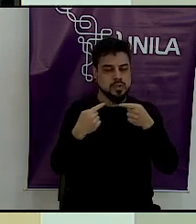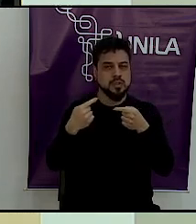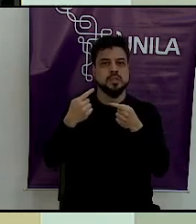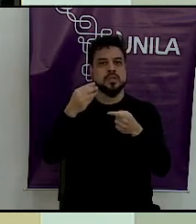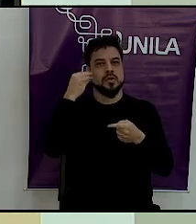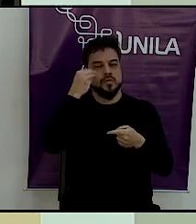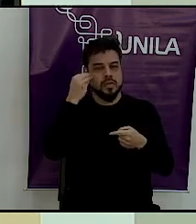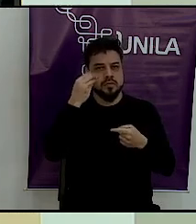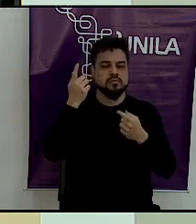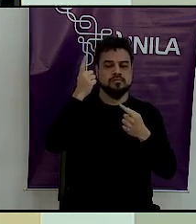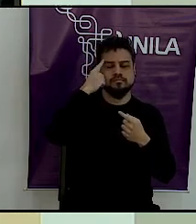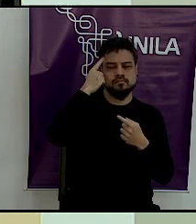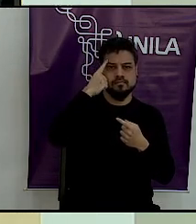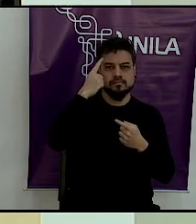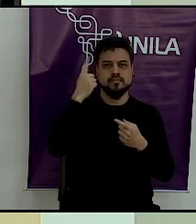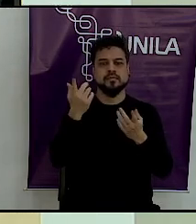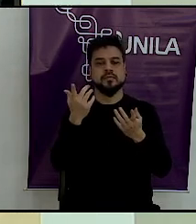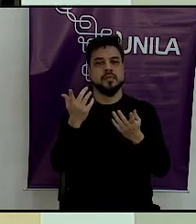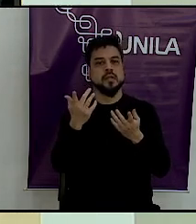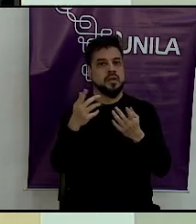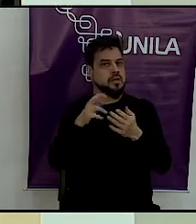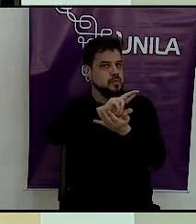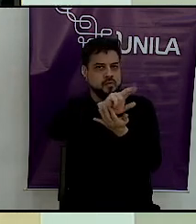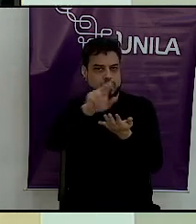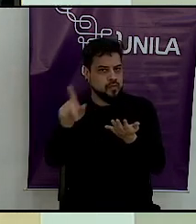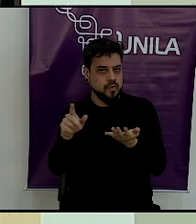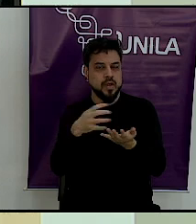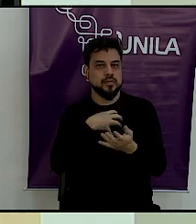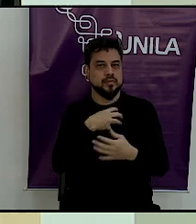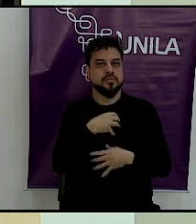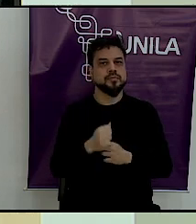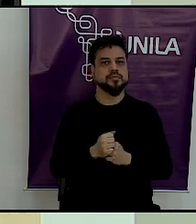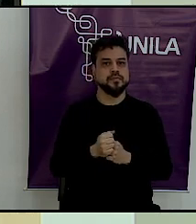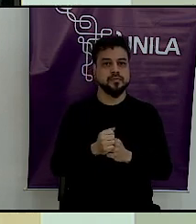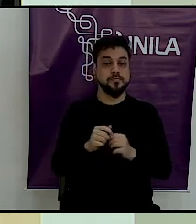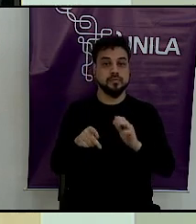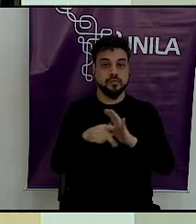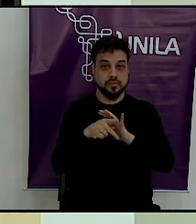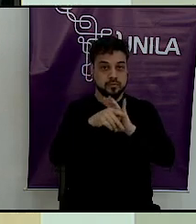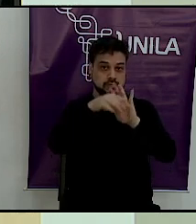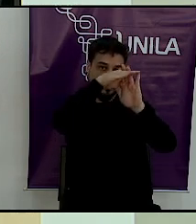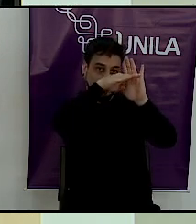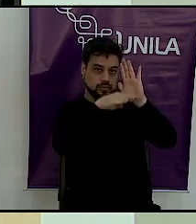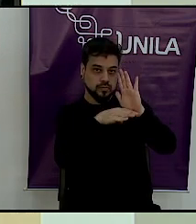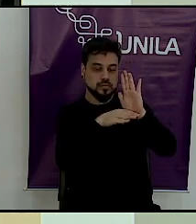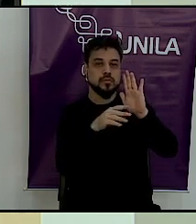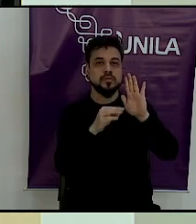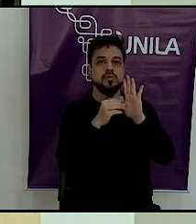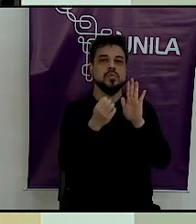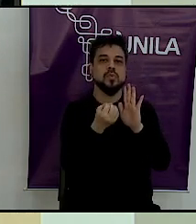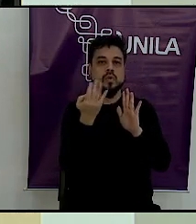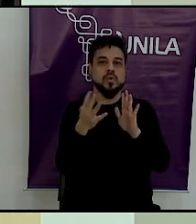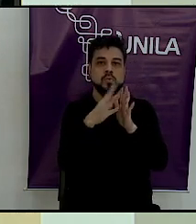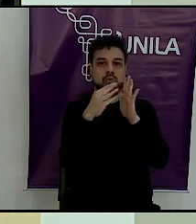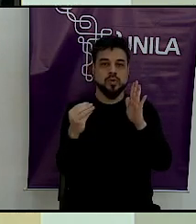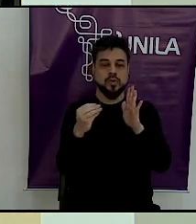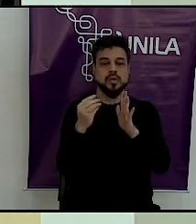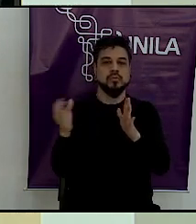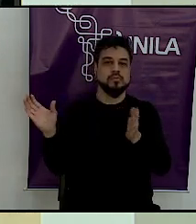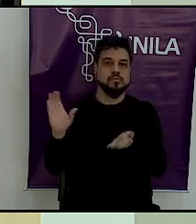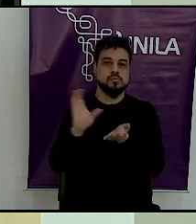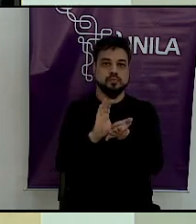âmbitos. E aqui tem um ranking de todas as universidades federais com relação a esse modelo de financiamento.